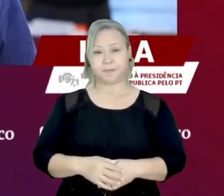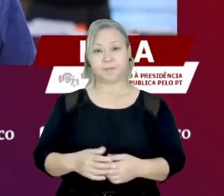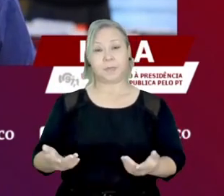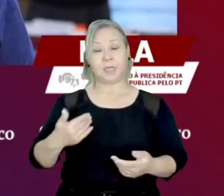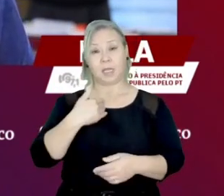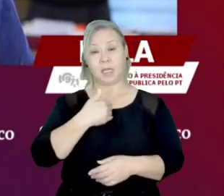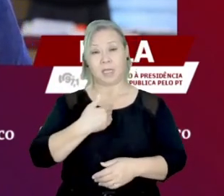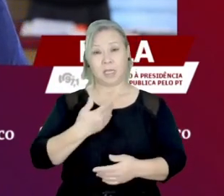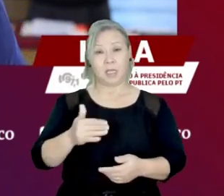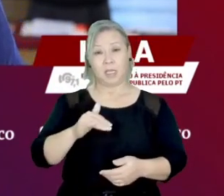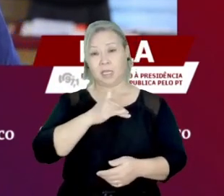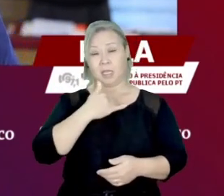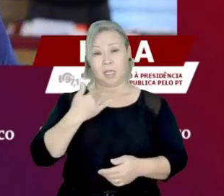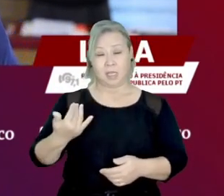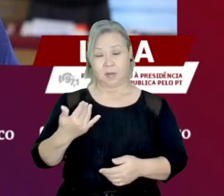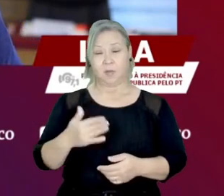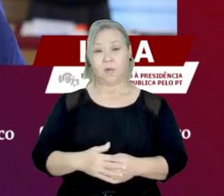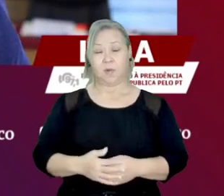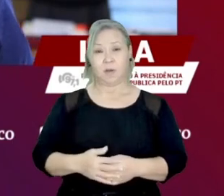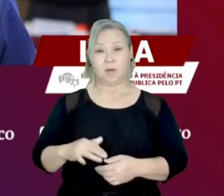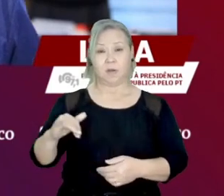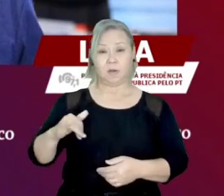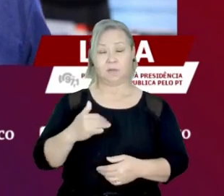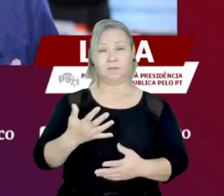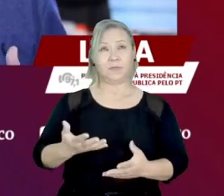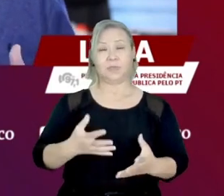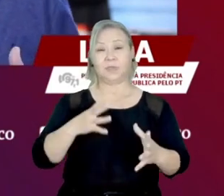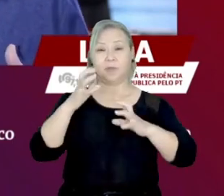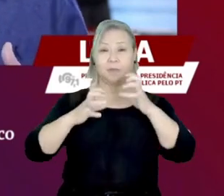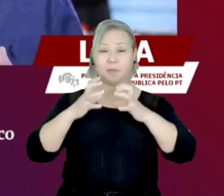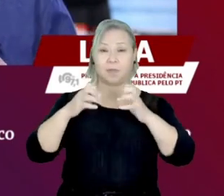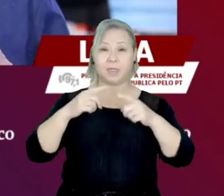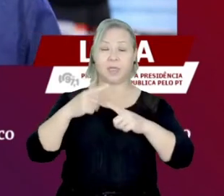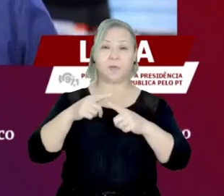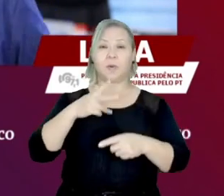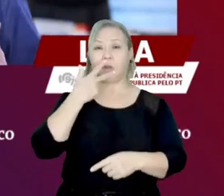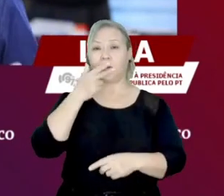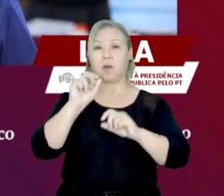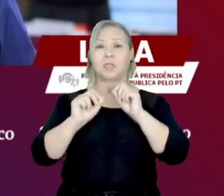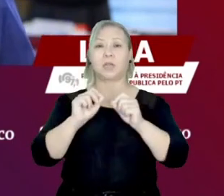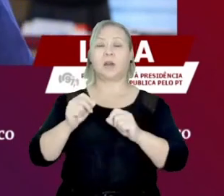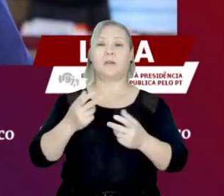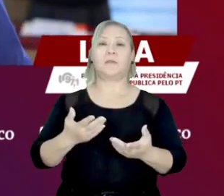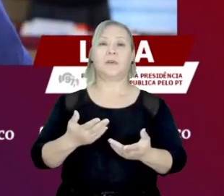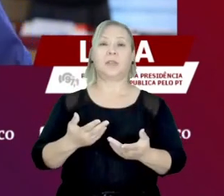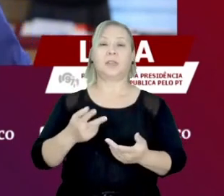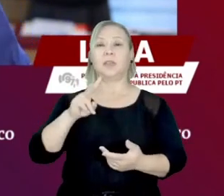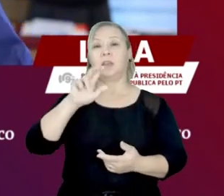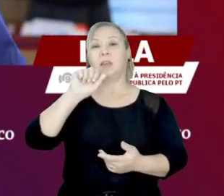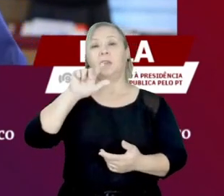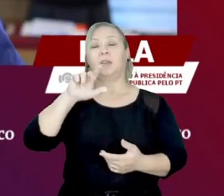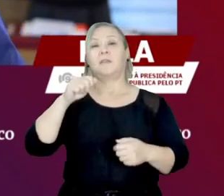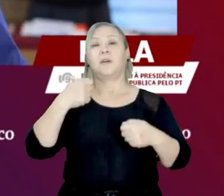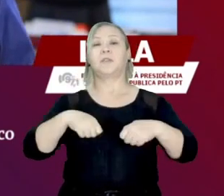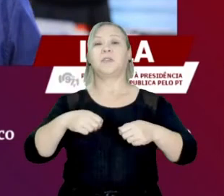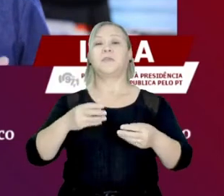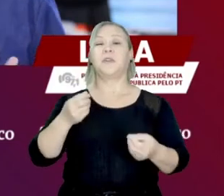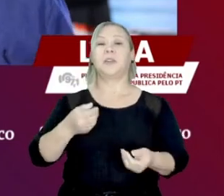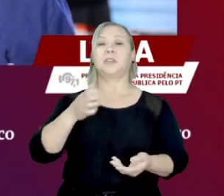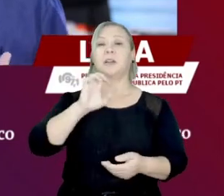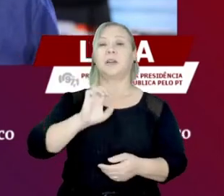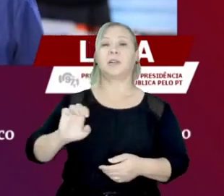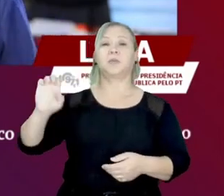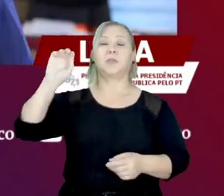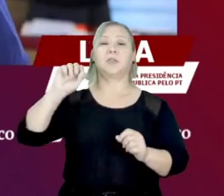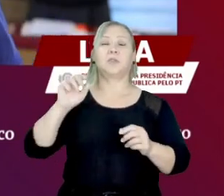minério, que a Vale deveria estar exportando produto terminado, ou seja, que a Vale deveria ter mais usina para poder vender mais